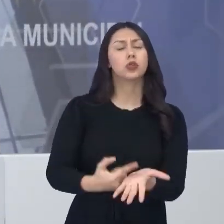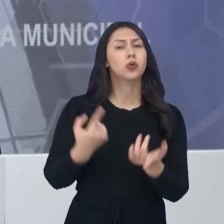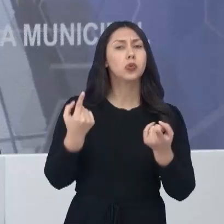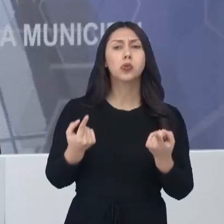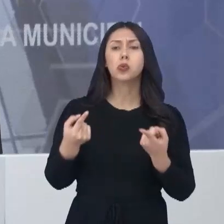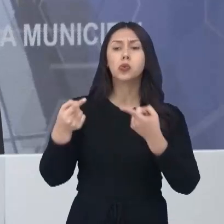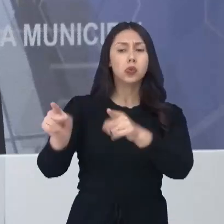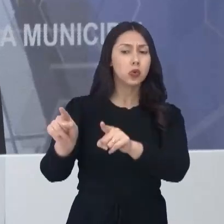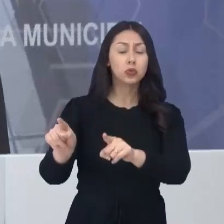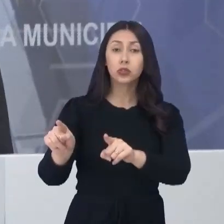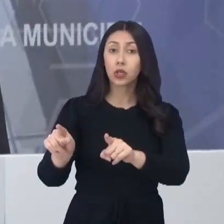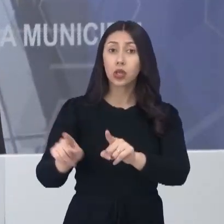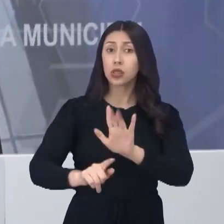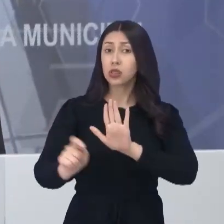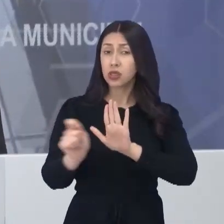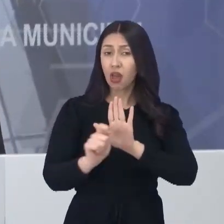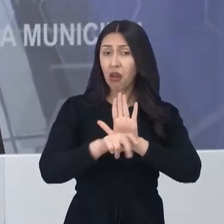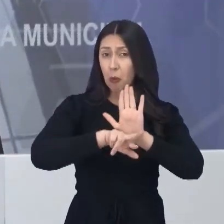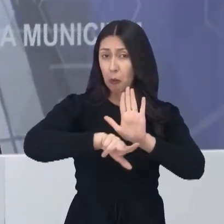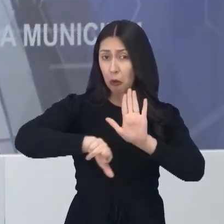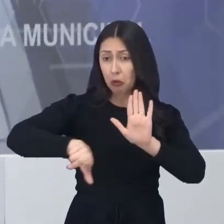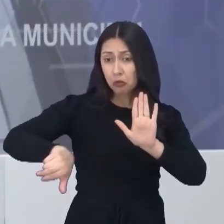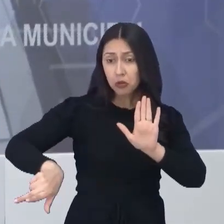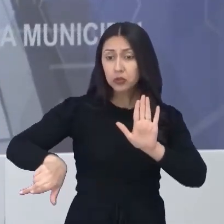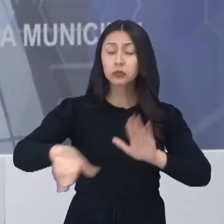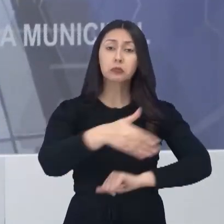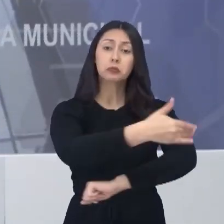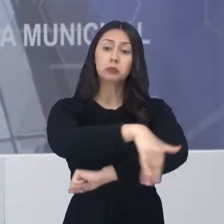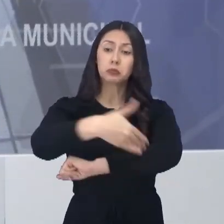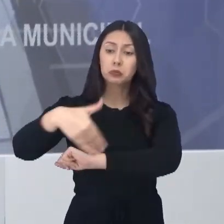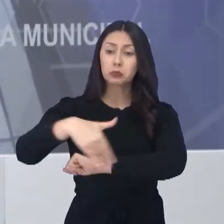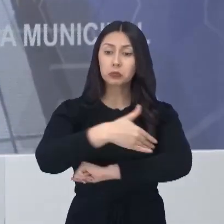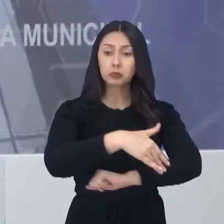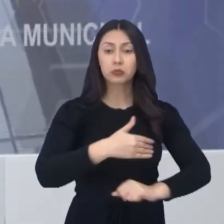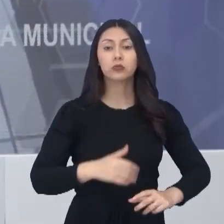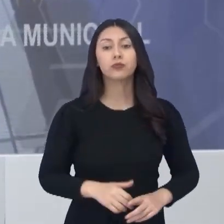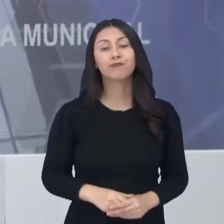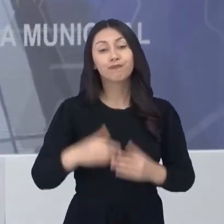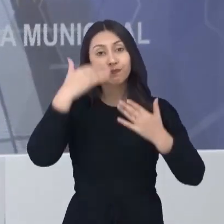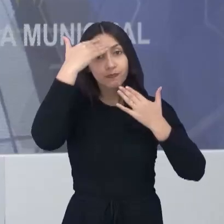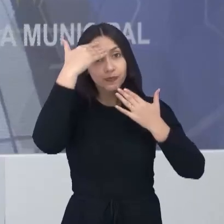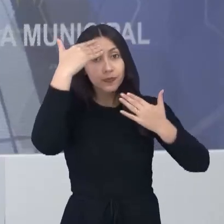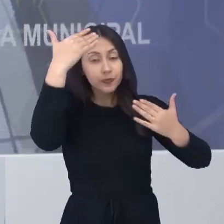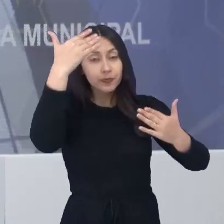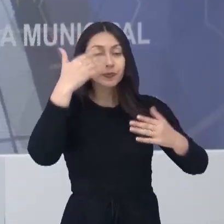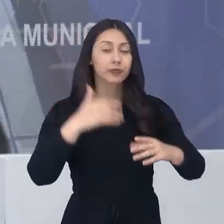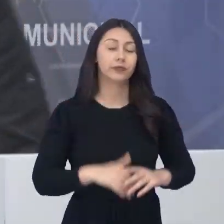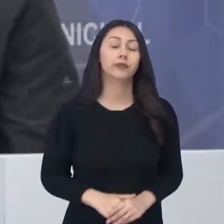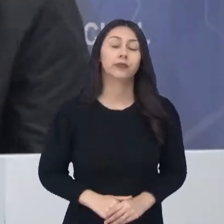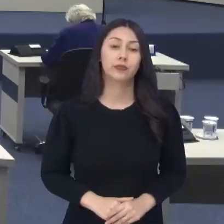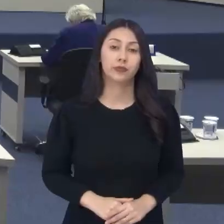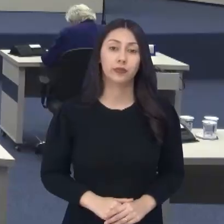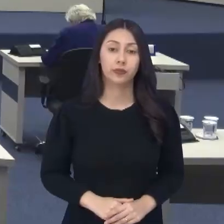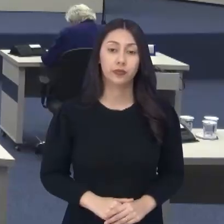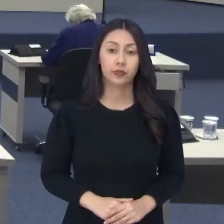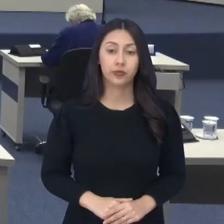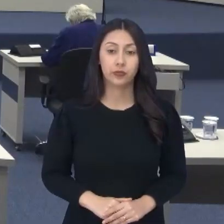combate irresponsável de drogas nas ruas da nossa cidade. Muito obrigado, vereadores.